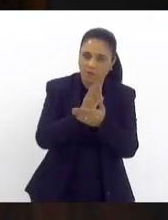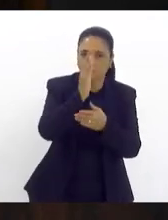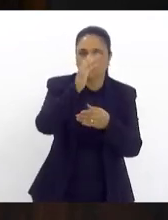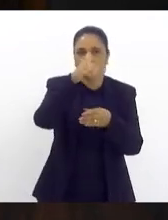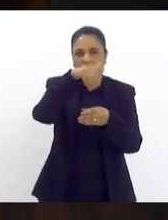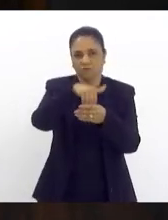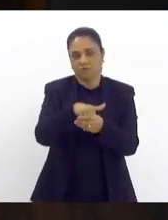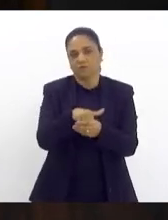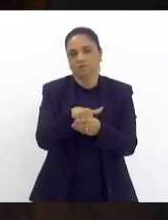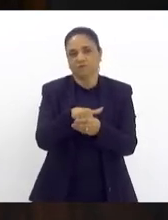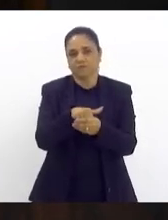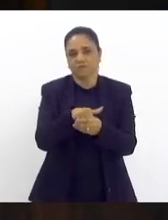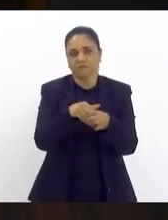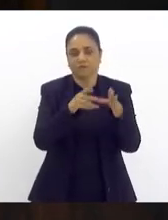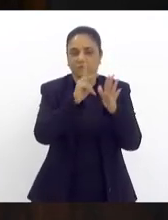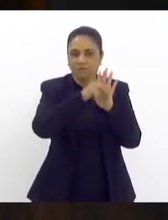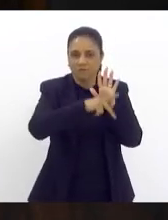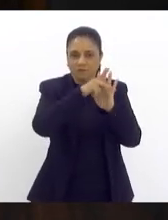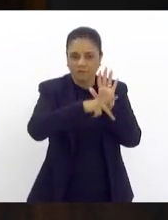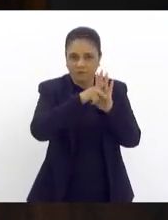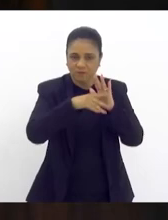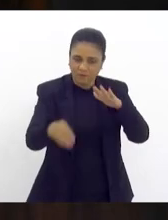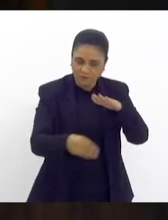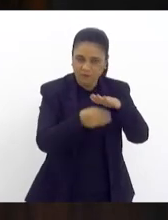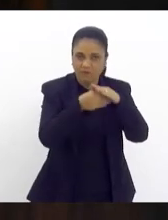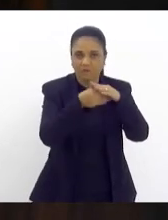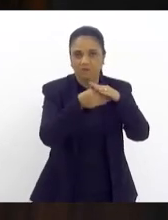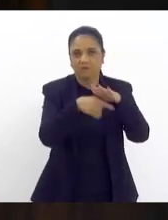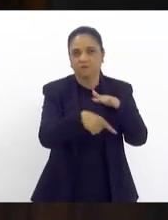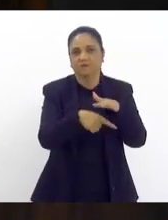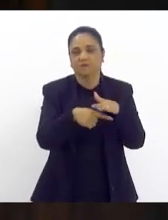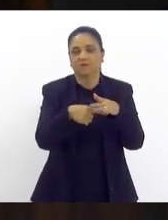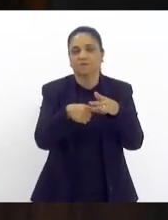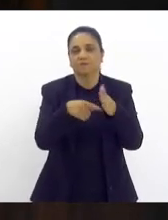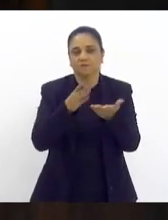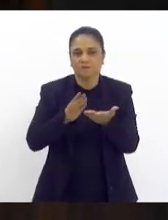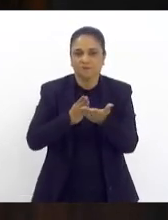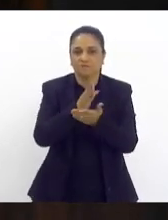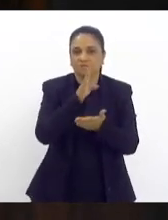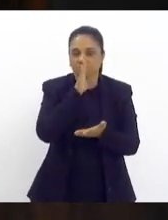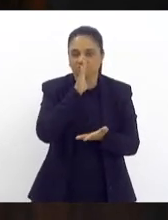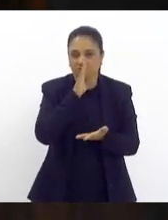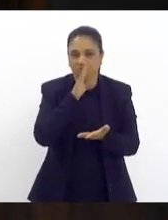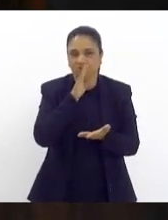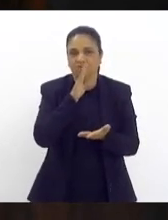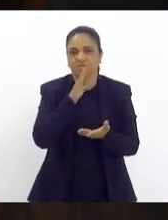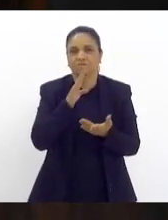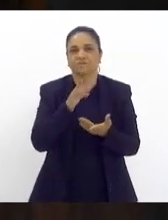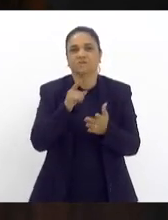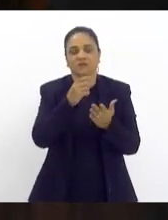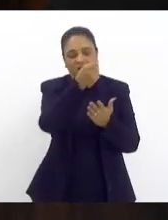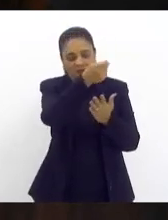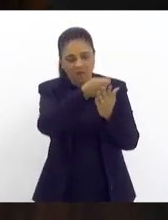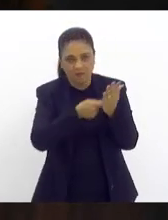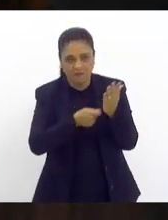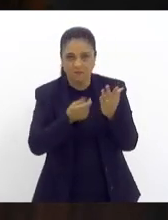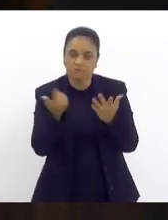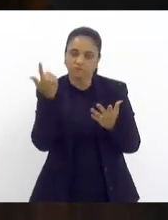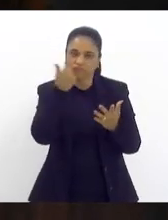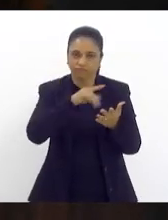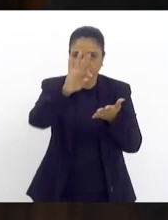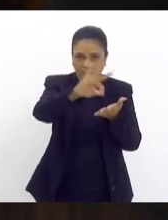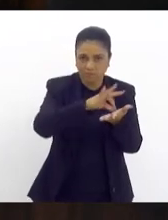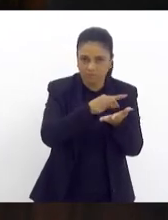em votação projeto assim emendados como estão aprovado vai a redação do vencido